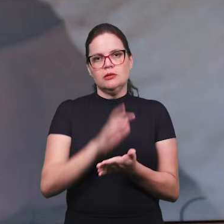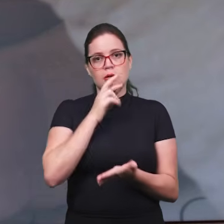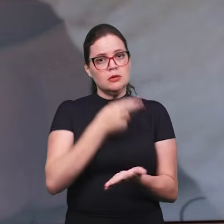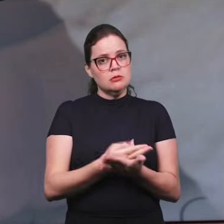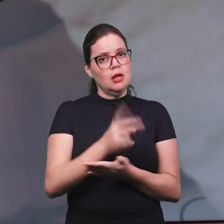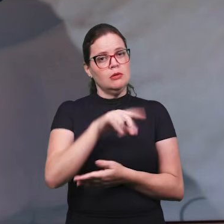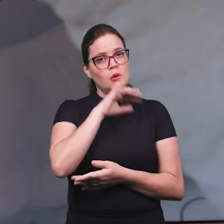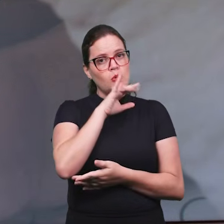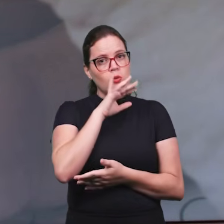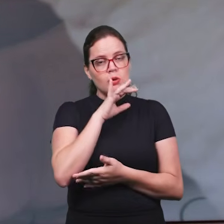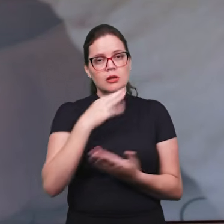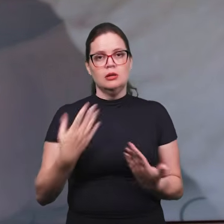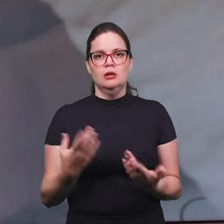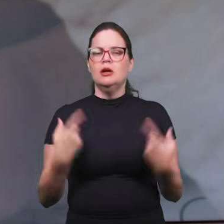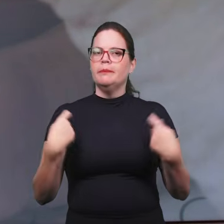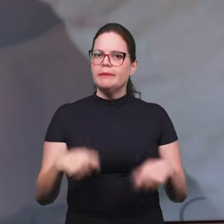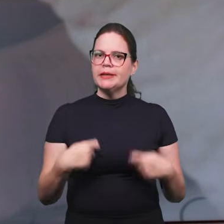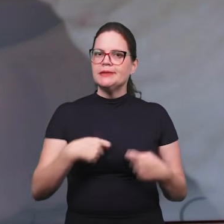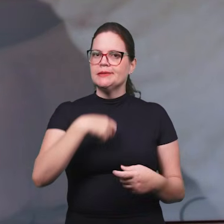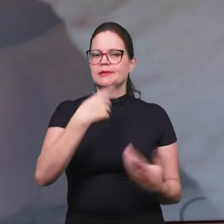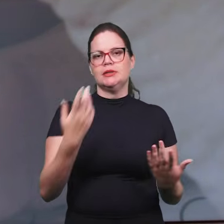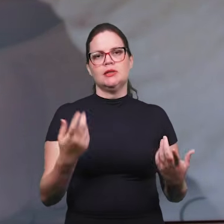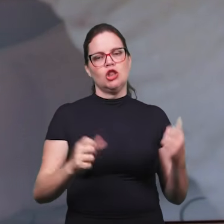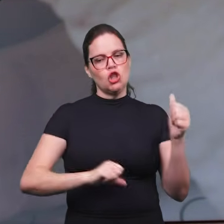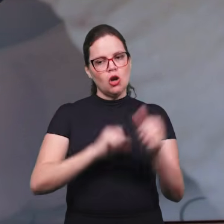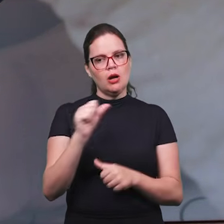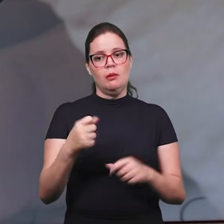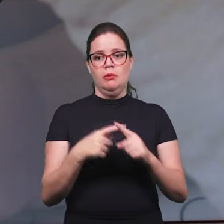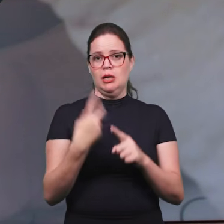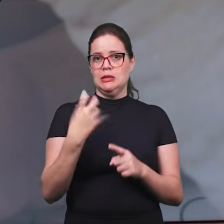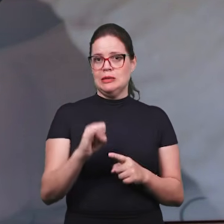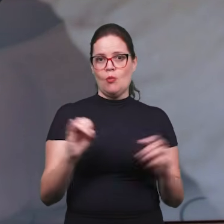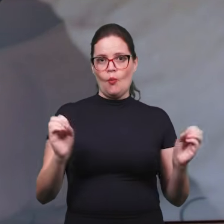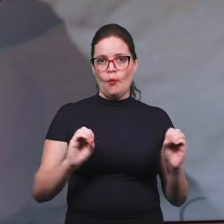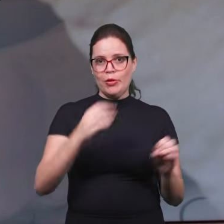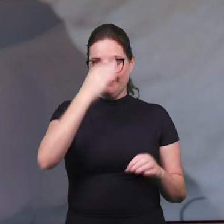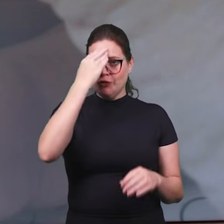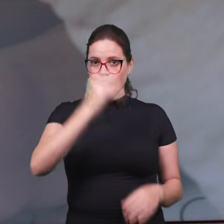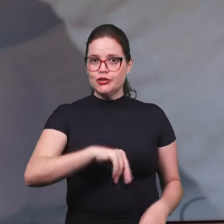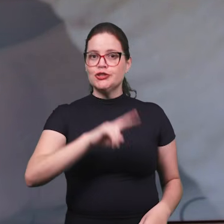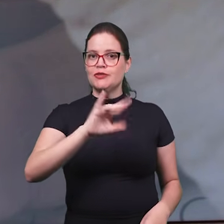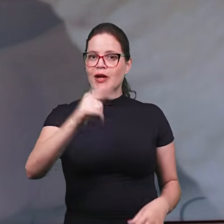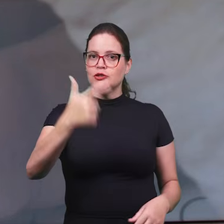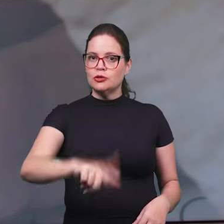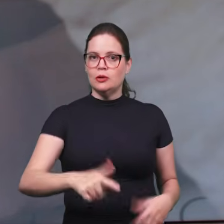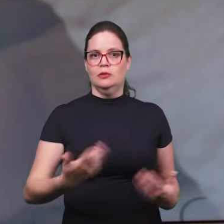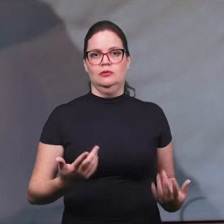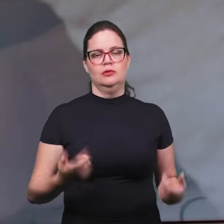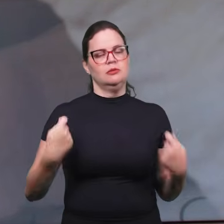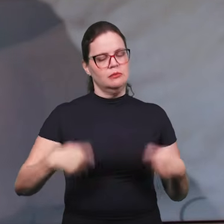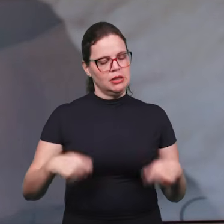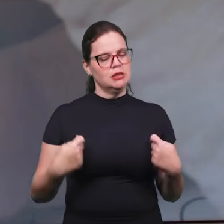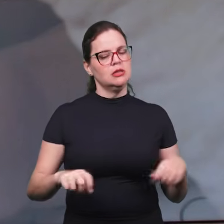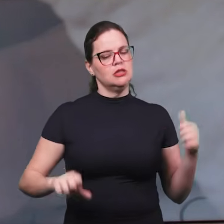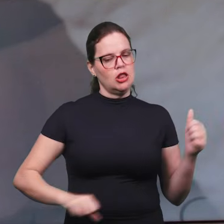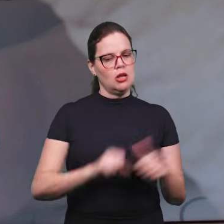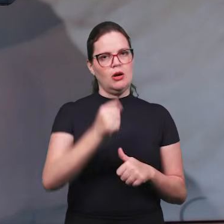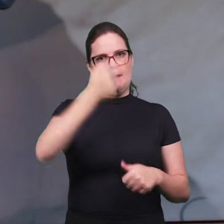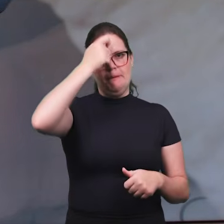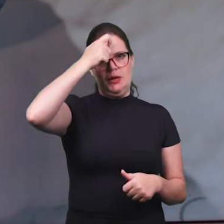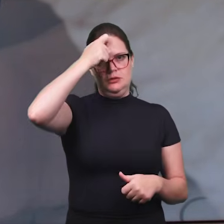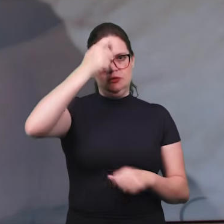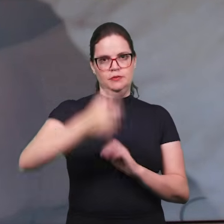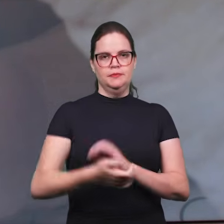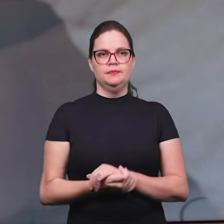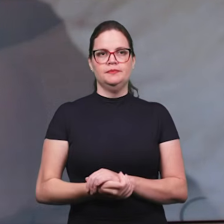o mesmo. Você acabe fazendo o quê? Também desistindo de novo em outro momento. Então, é necessária uma mudança de